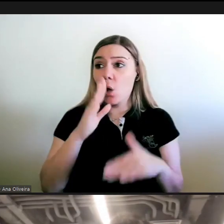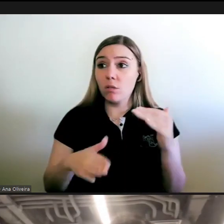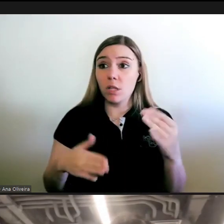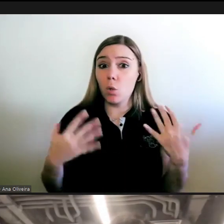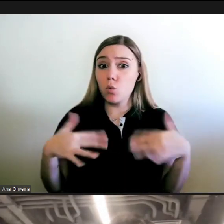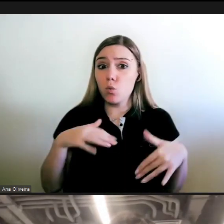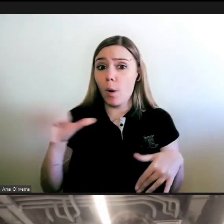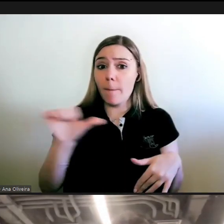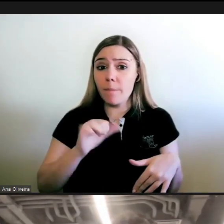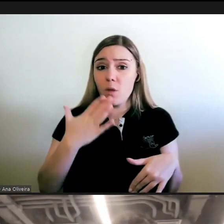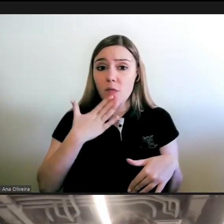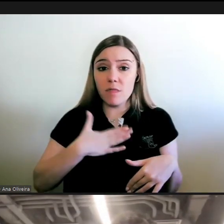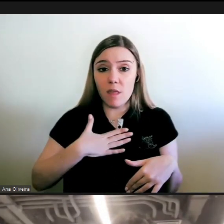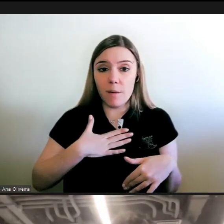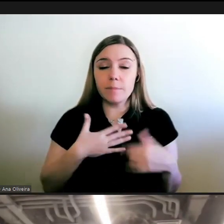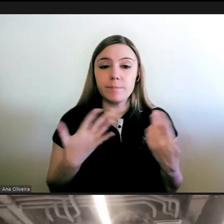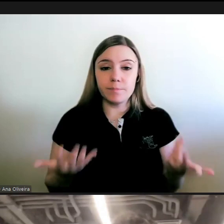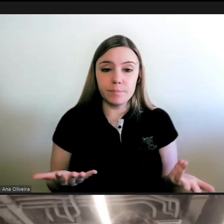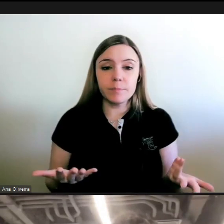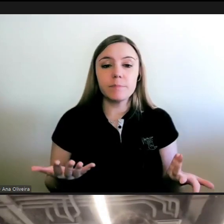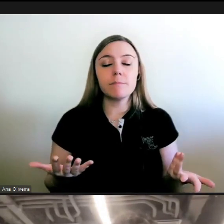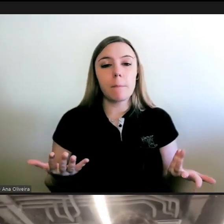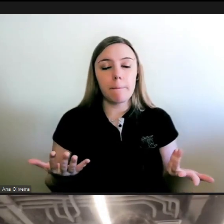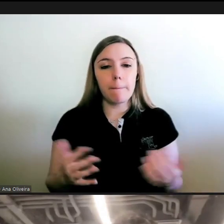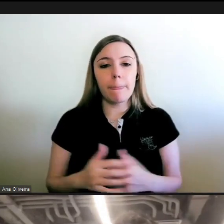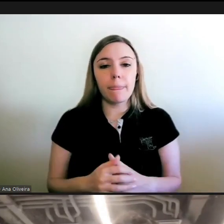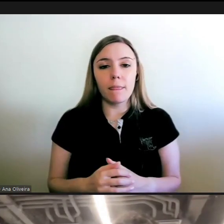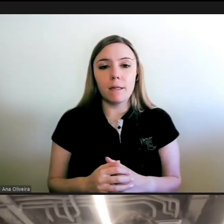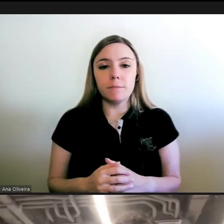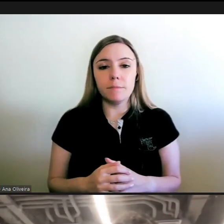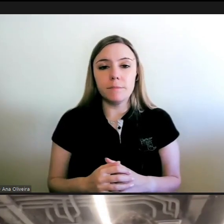é? E, portanto, há de facto toda uma cultura